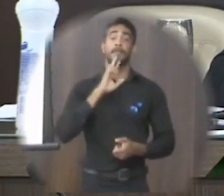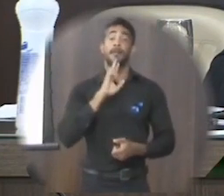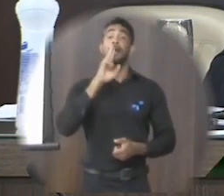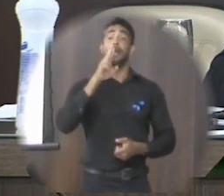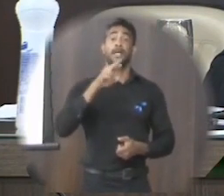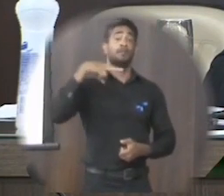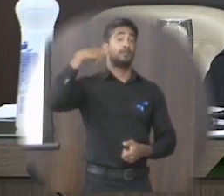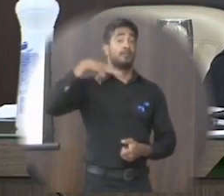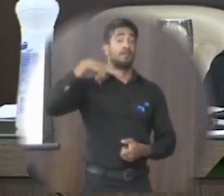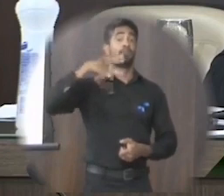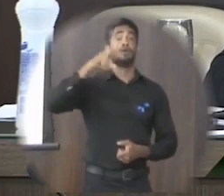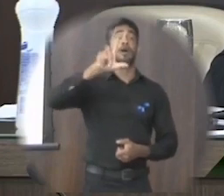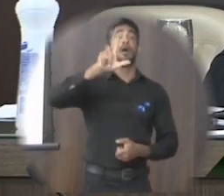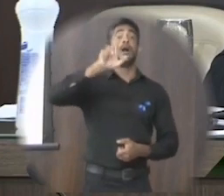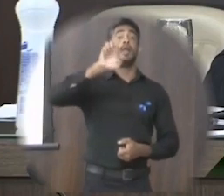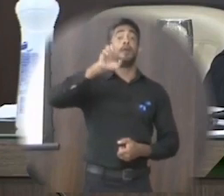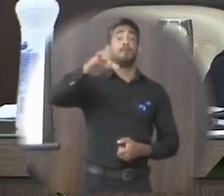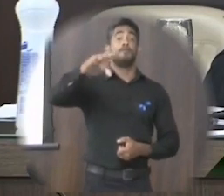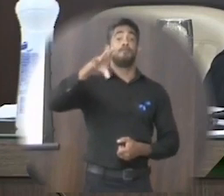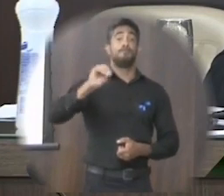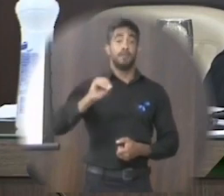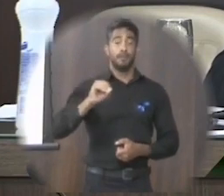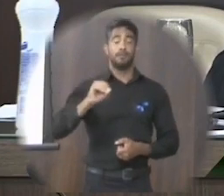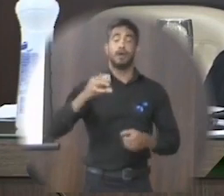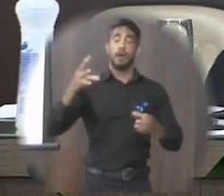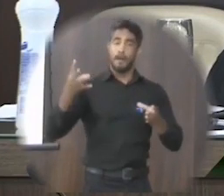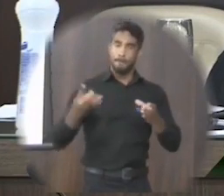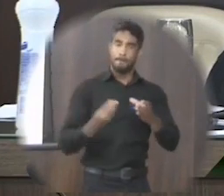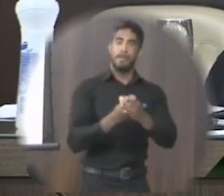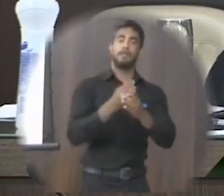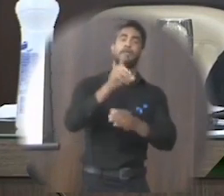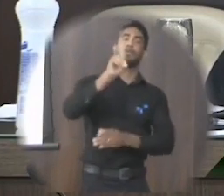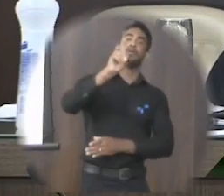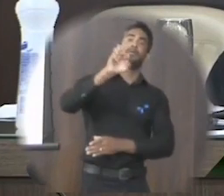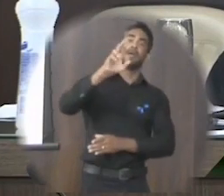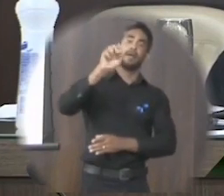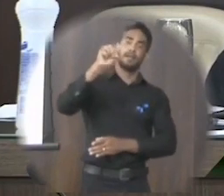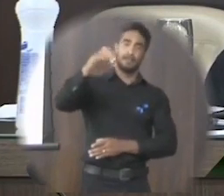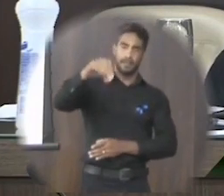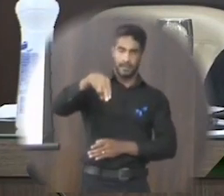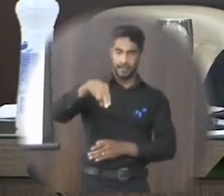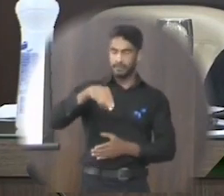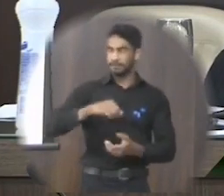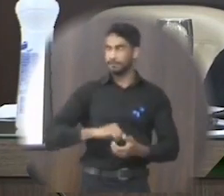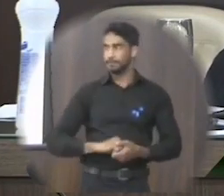o vereador Leobino Antunes de Bem. Membro, o vereador Derlan Miranda.